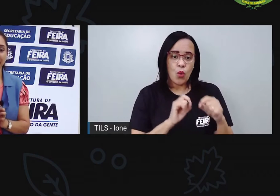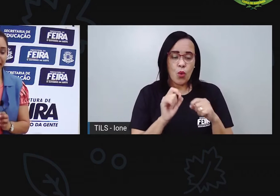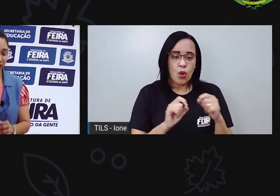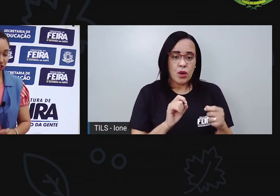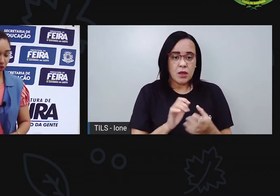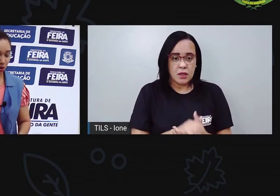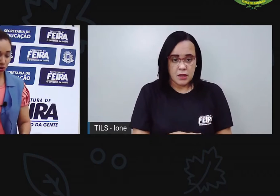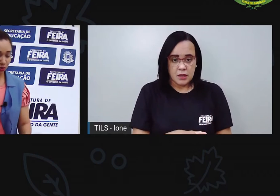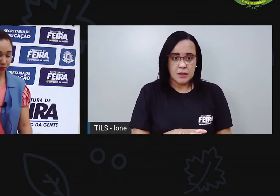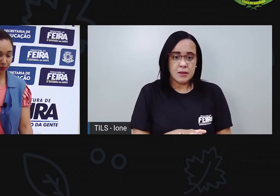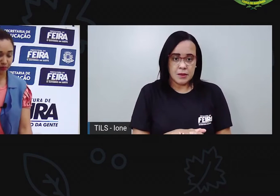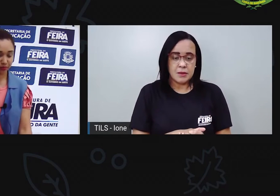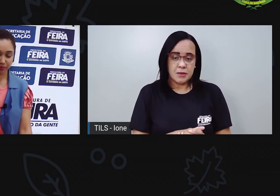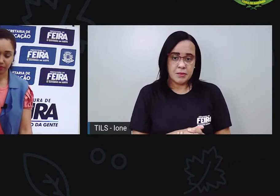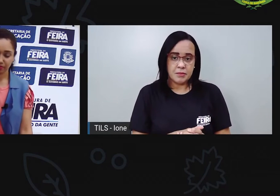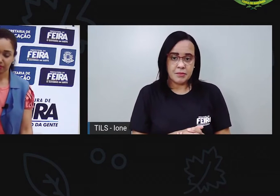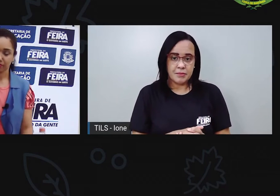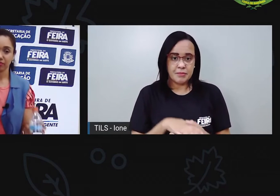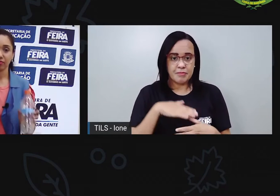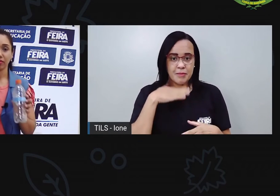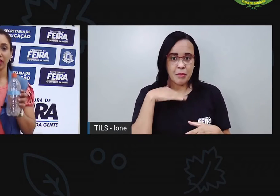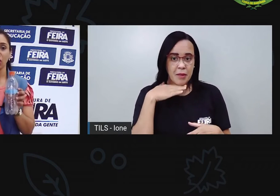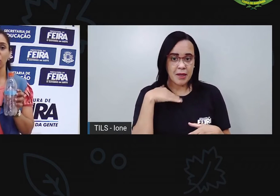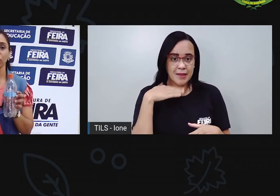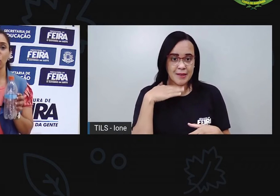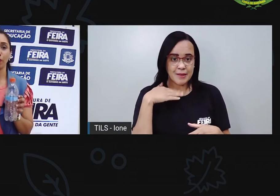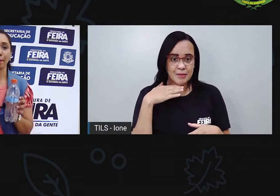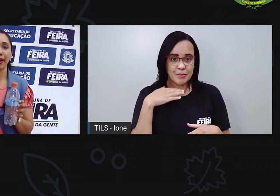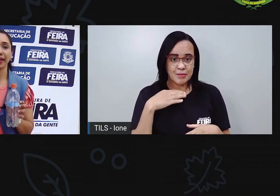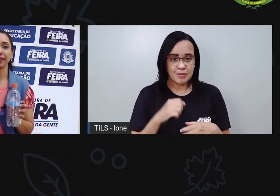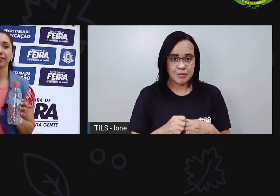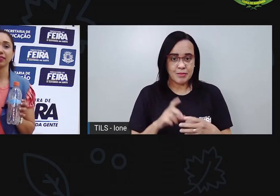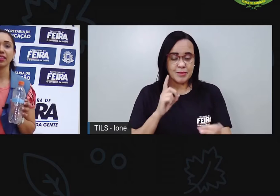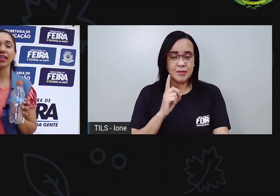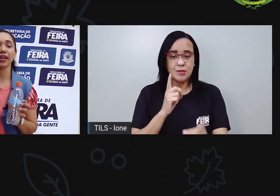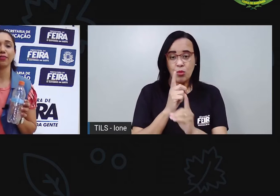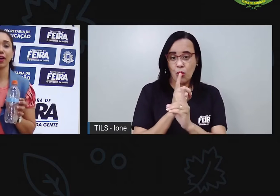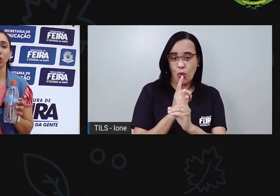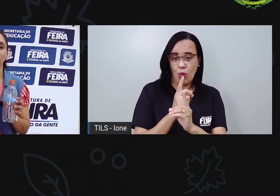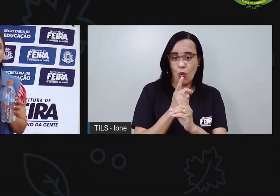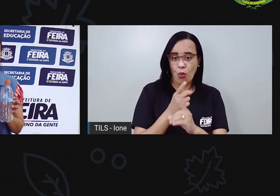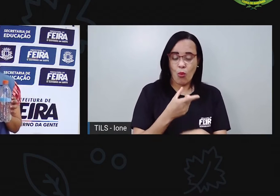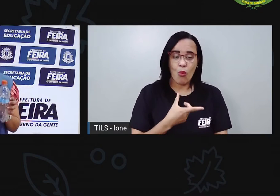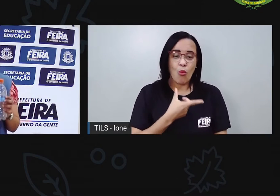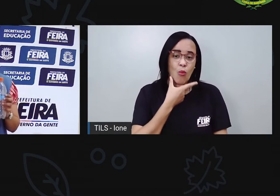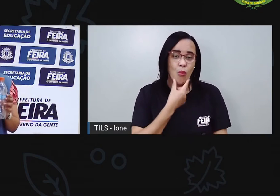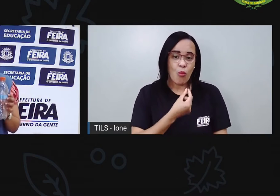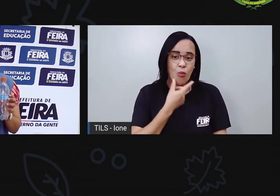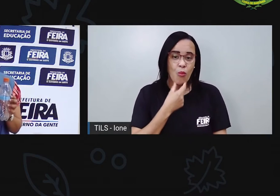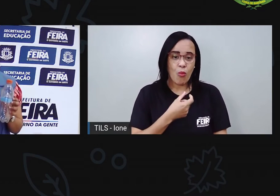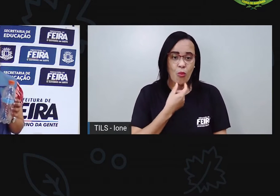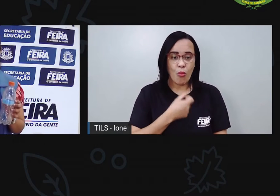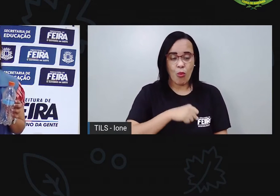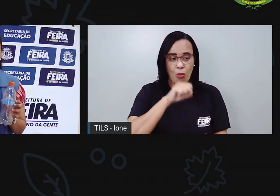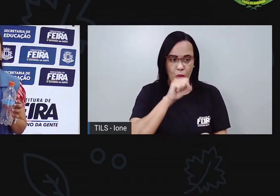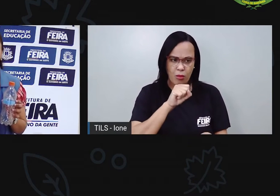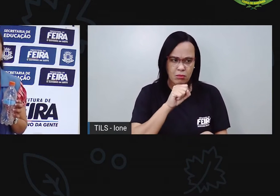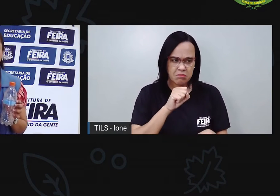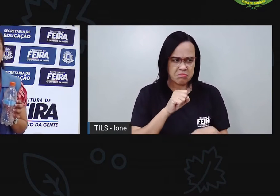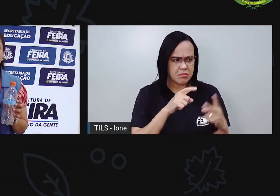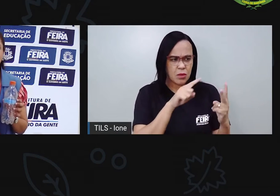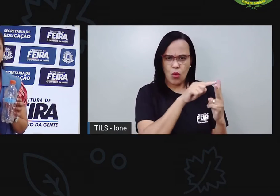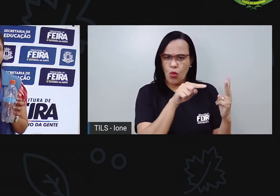a mamãe chegou e me contou o papai E aí falou com os meninos não